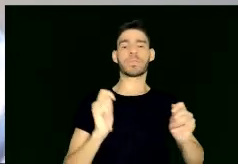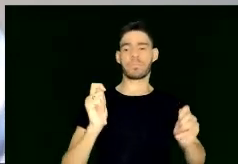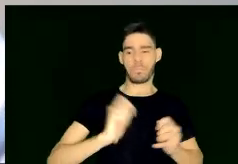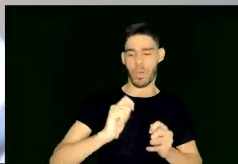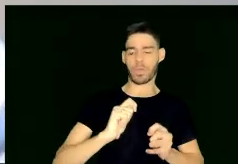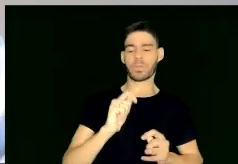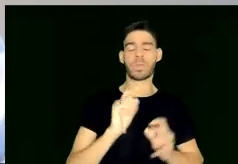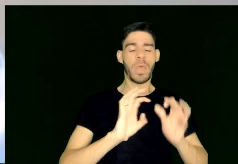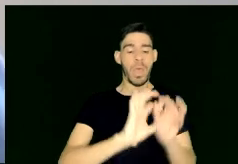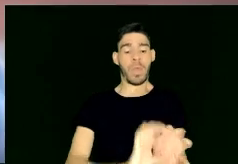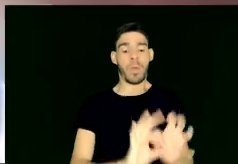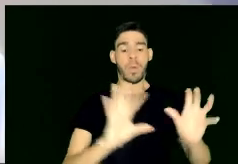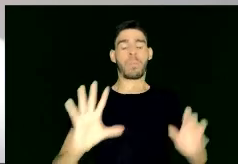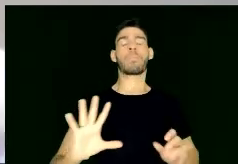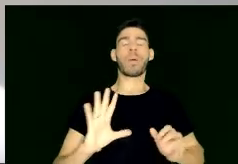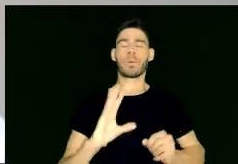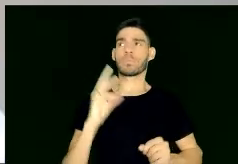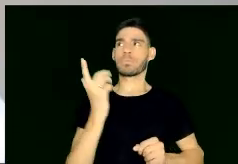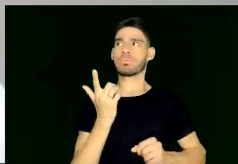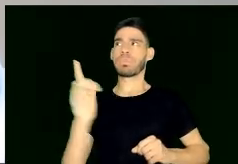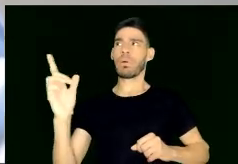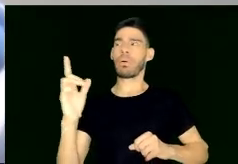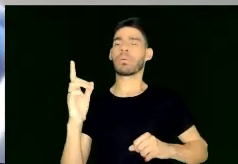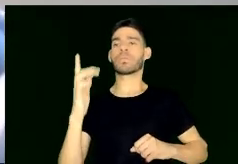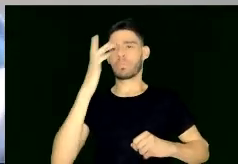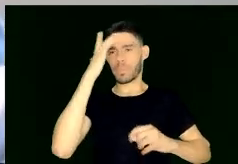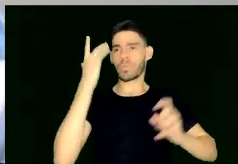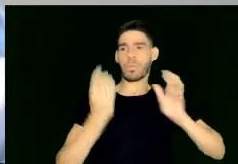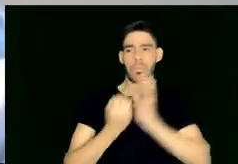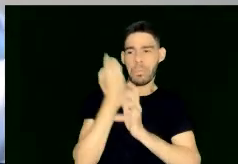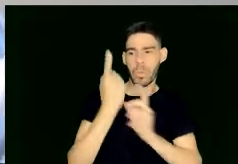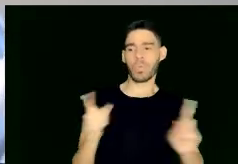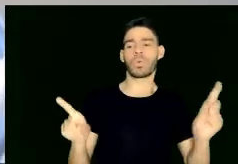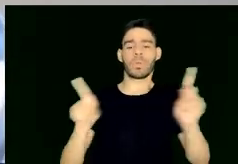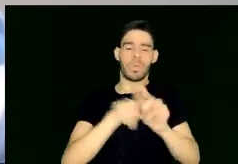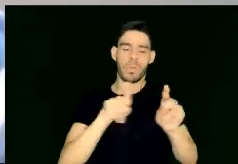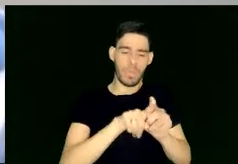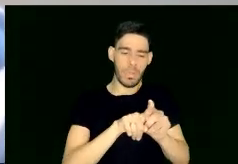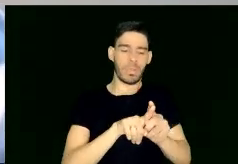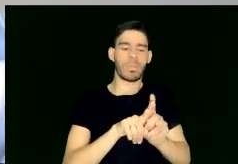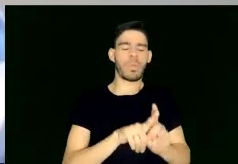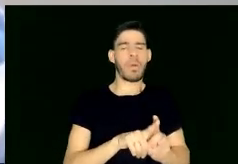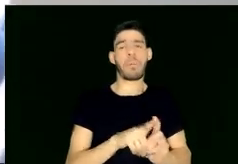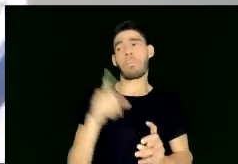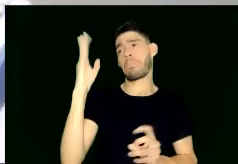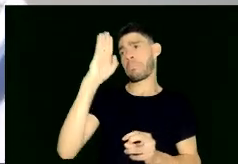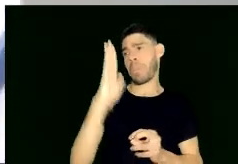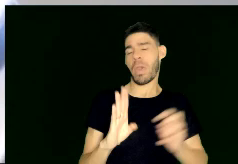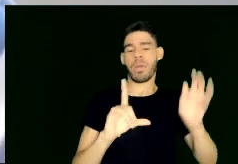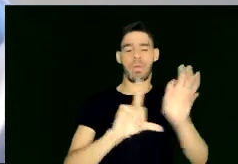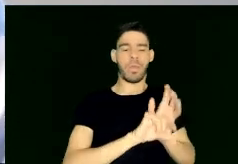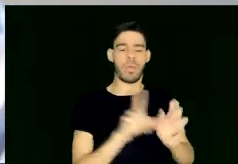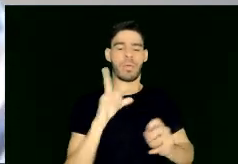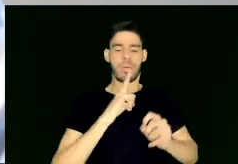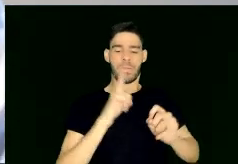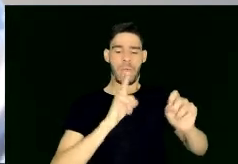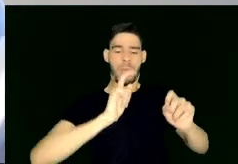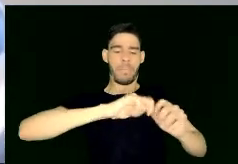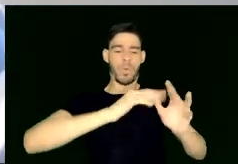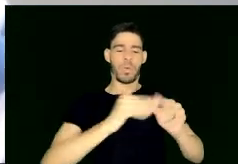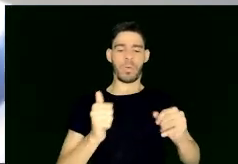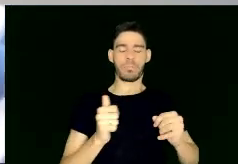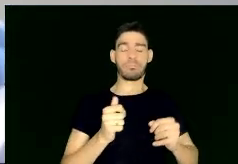um licenciamento, isto é, uma autorização para que um terceiro produza ou também produza. A legislação brasileira prevê